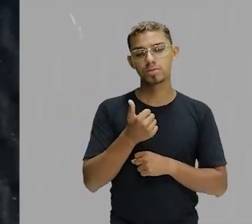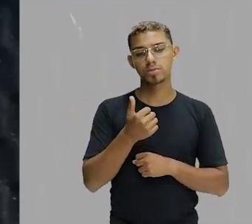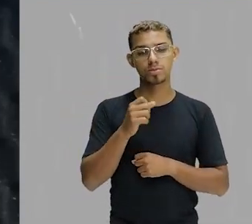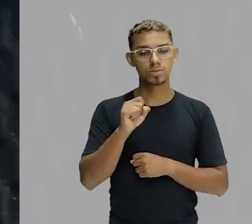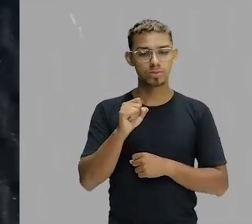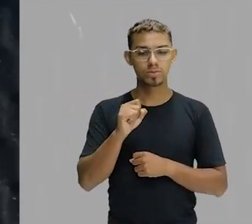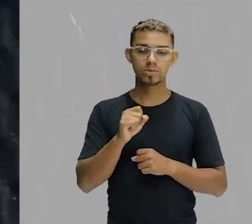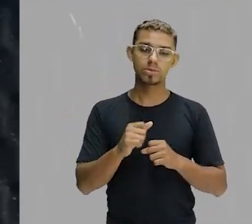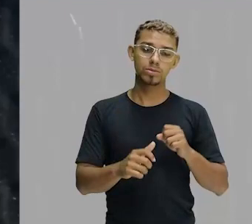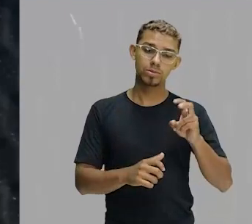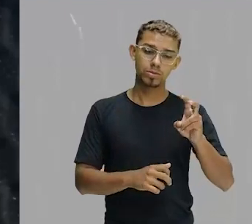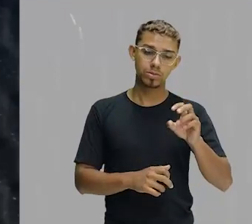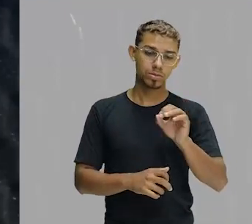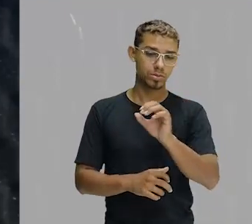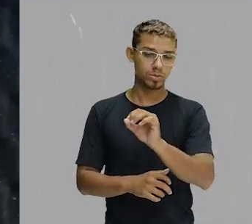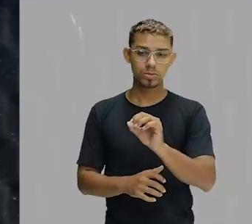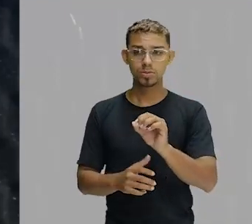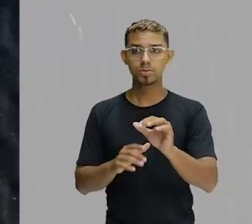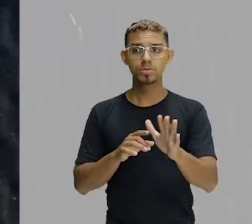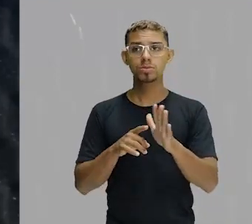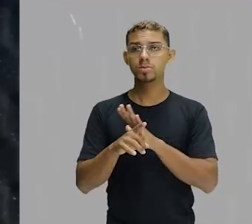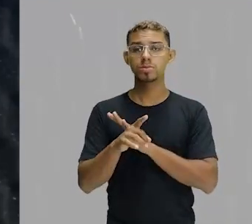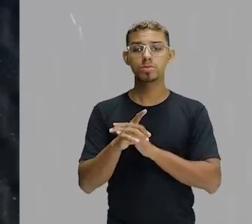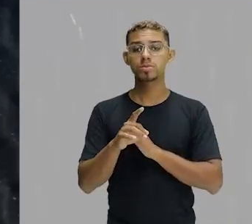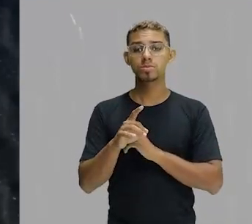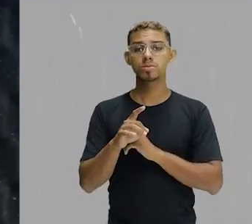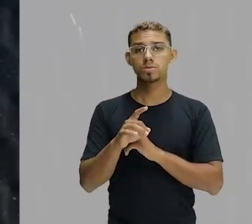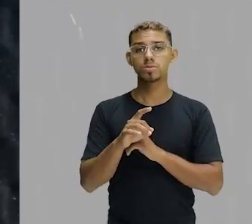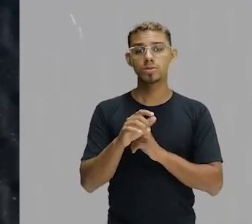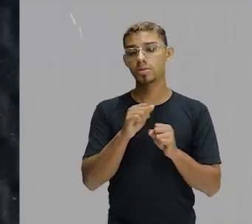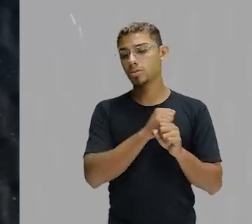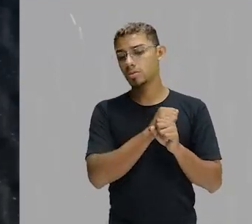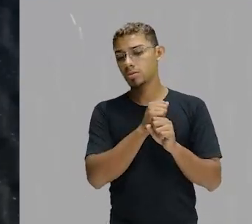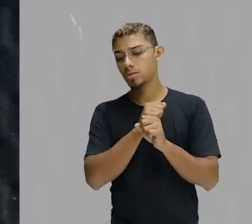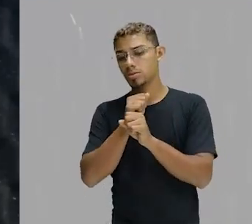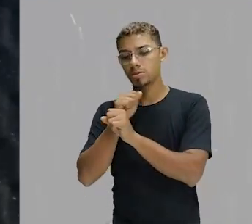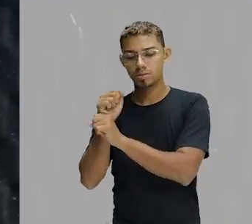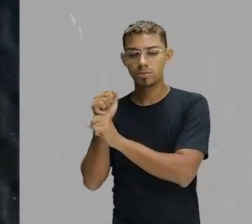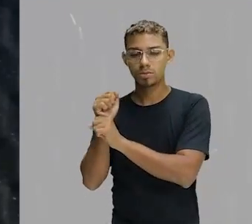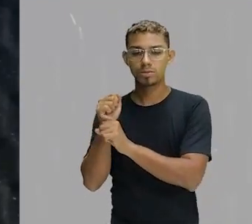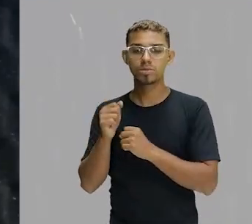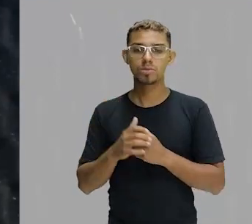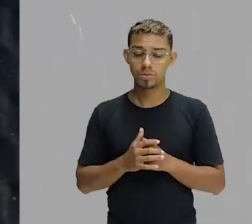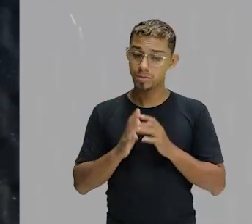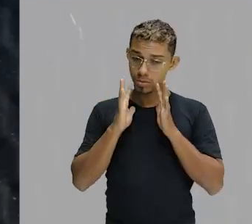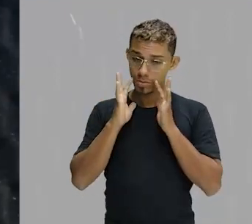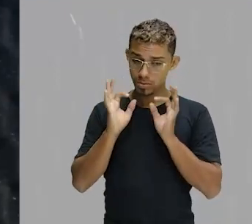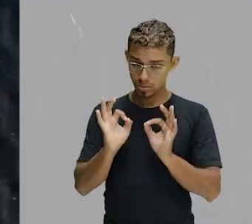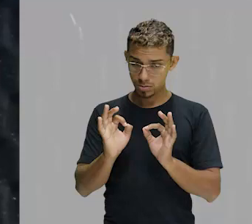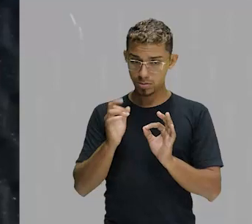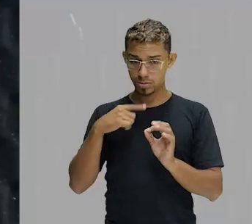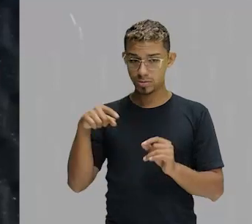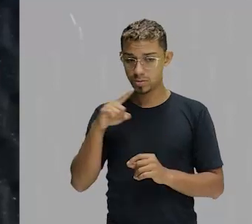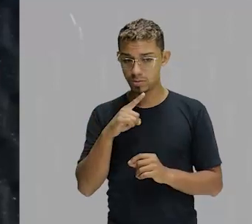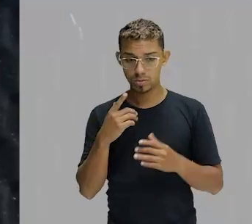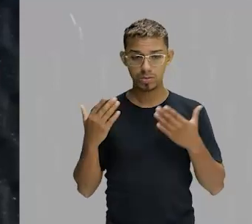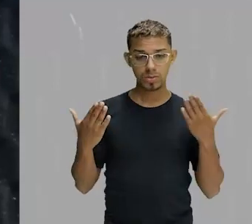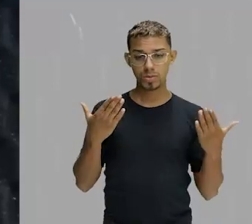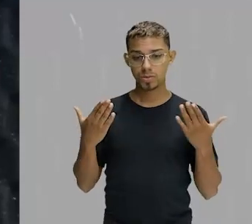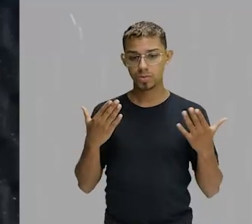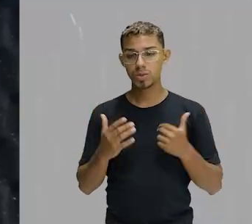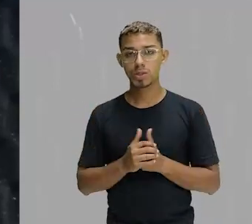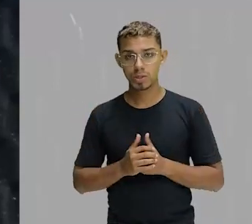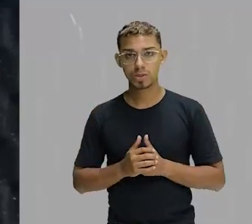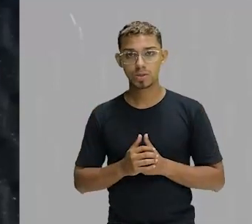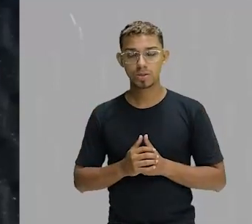taxa mensal e ele fez uma pergunta lá ao final de tantos anos. Tá? Então, fica atento para poder fazer essa associação, tá?